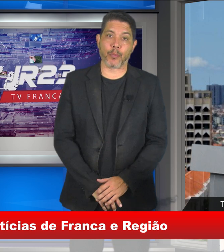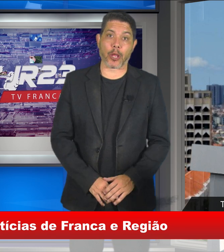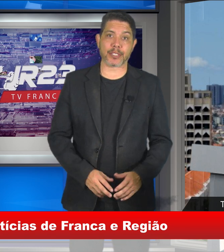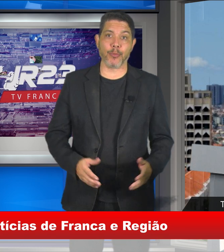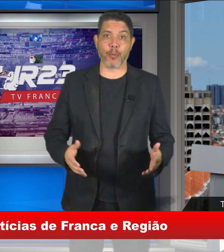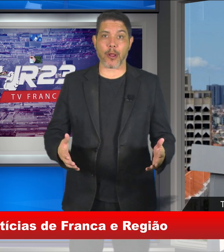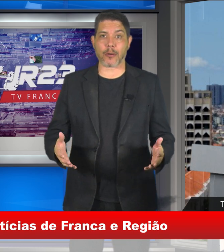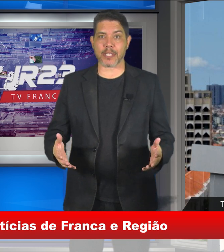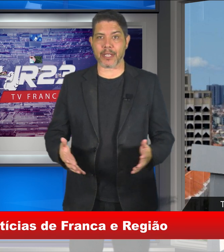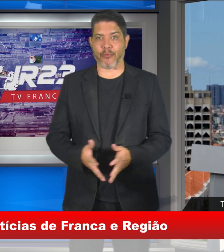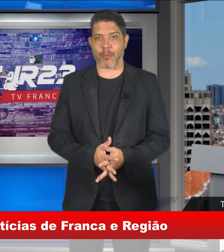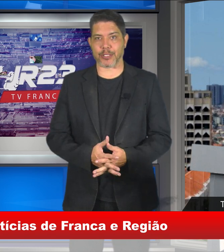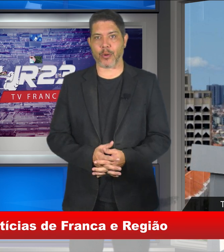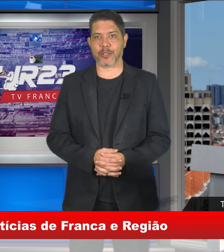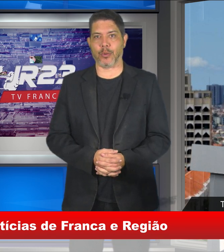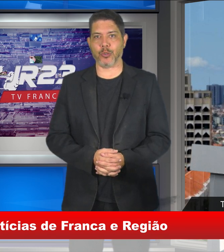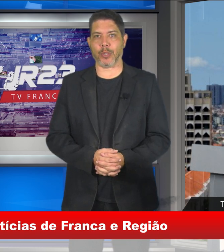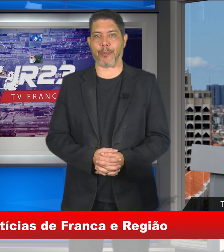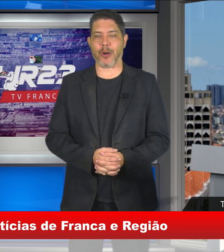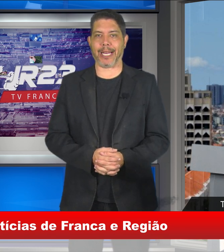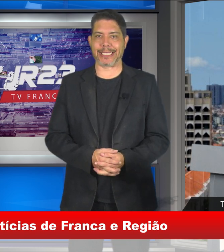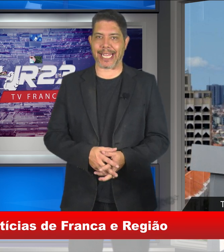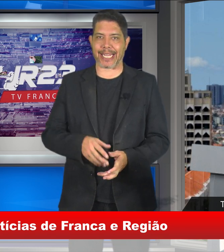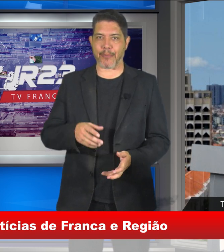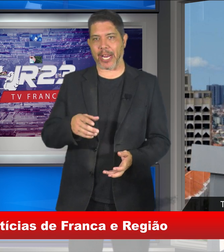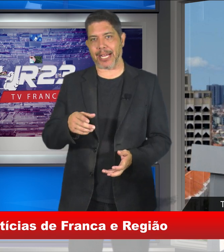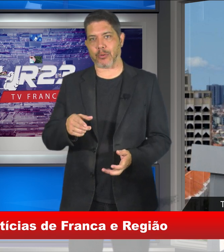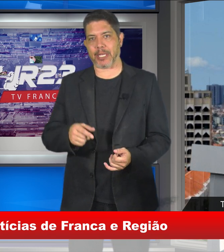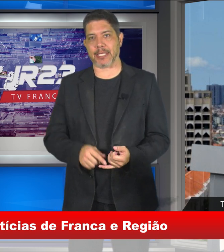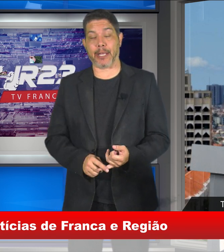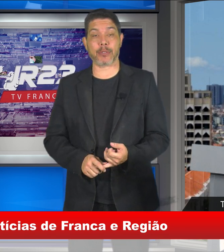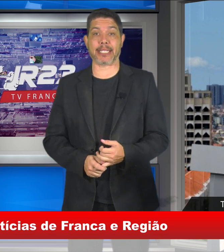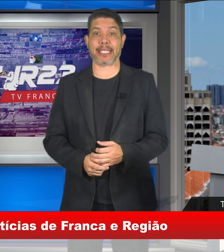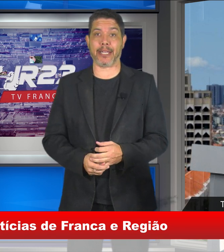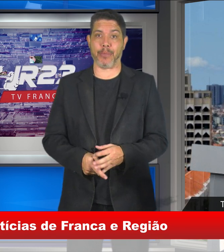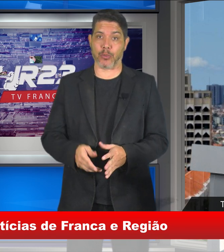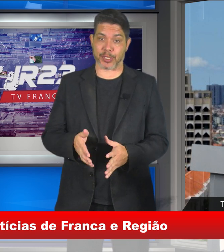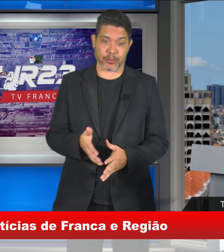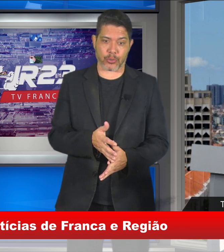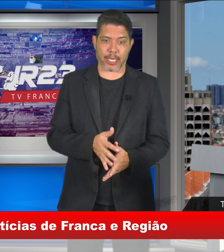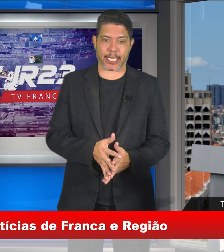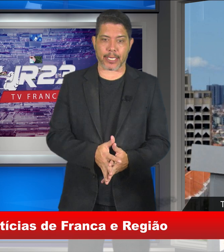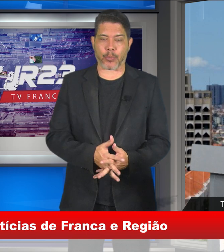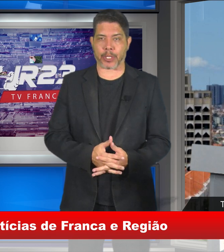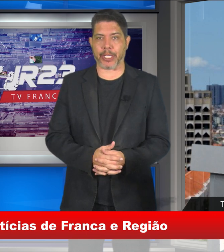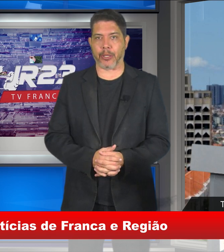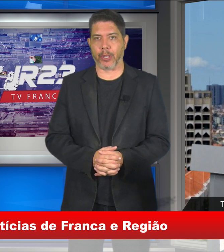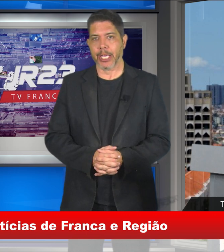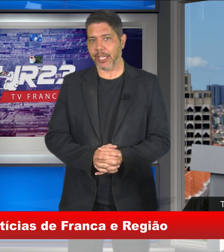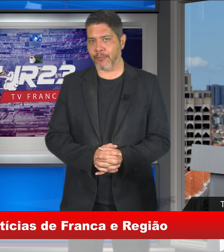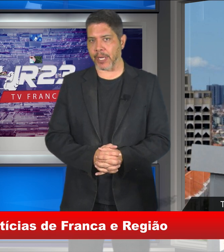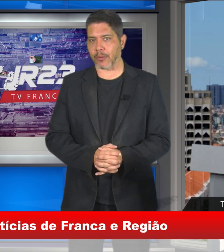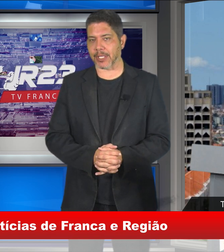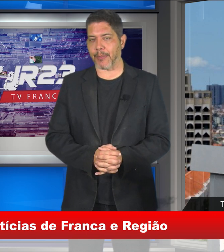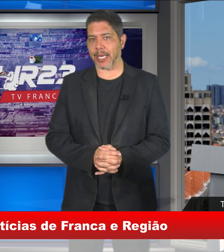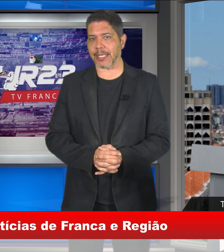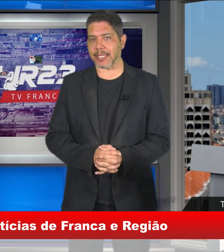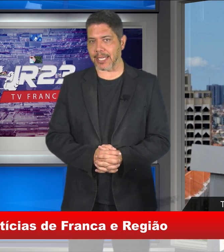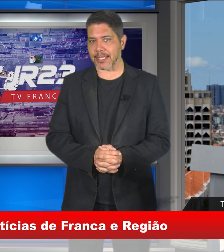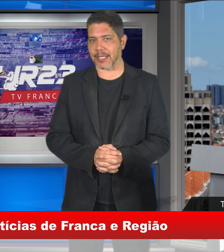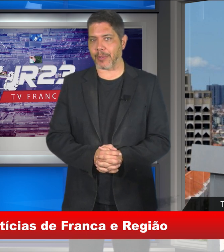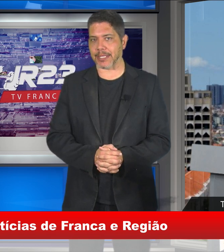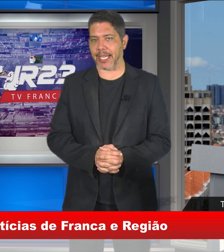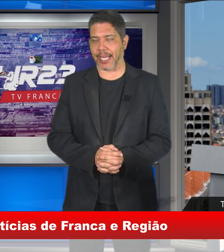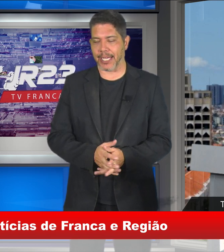7:21. No próximo bloco, as informações do mundo da bola. Tem Campeonato Brasileiro da Série B, o Santos joga daqui a pouquinho. E final de semana